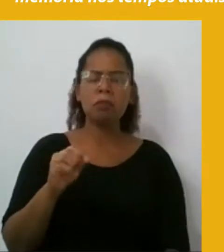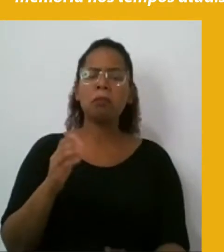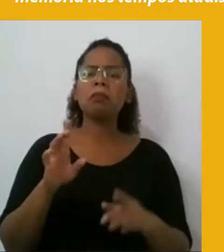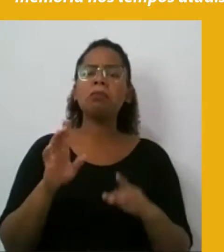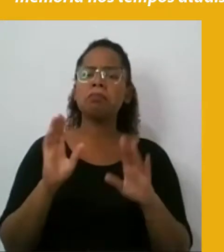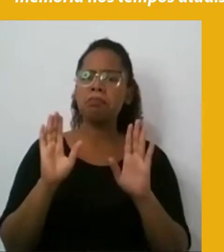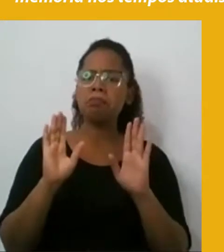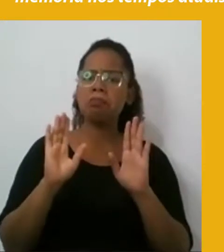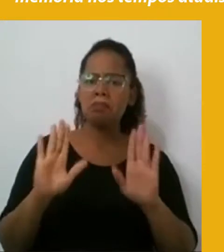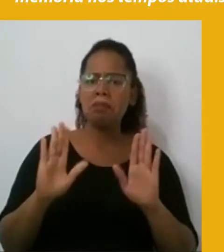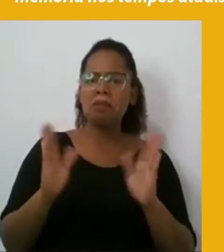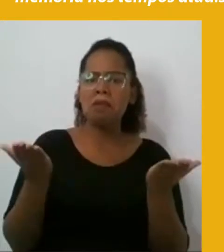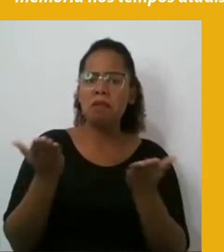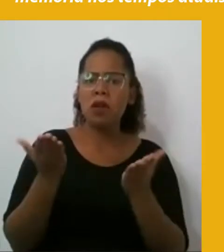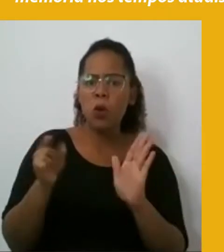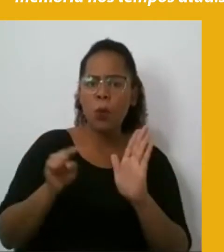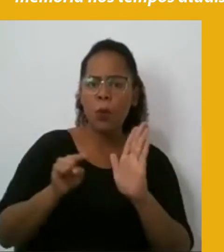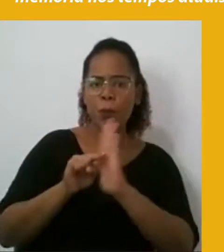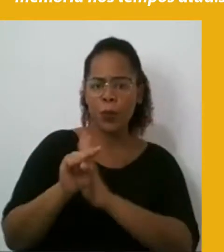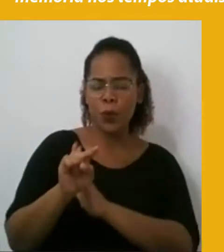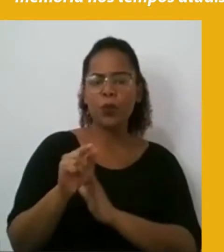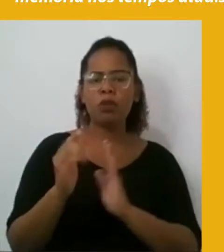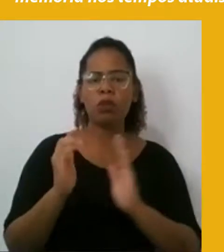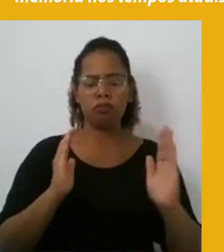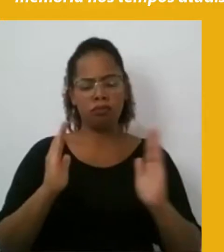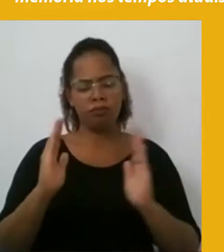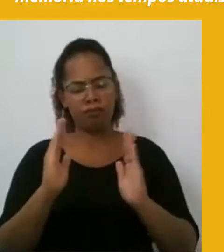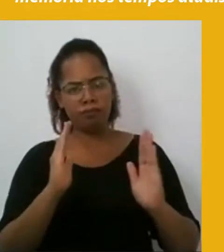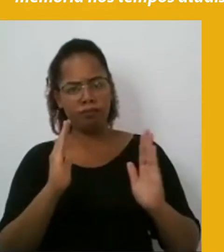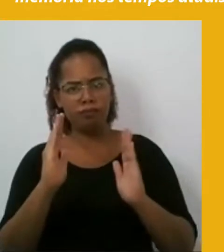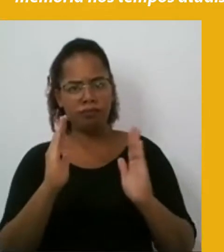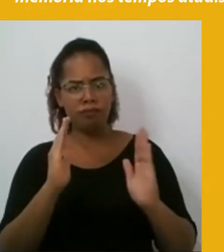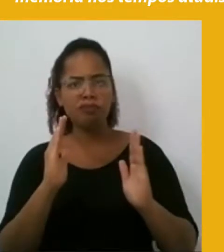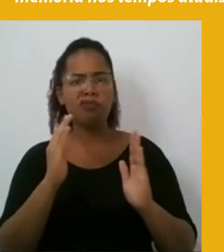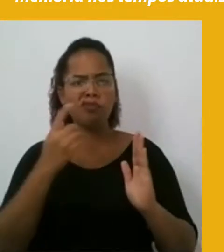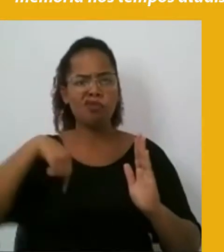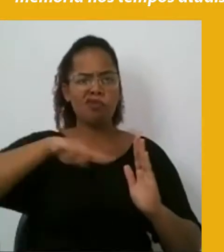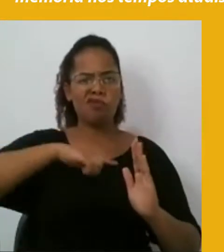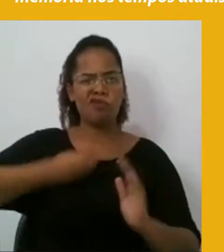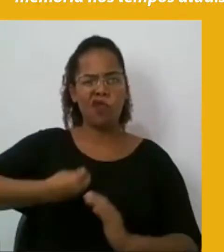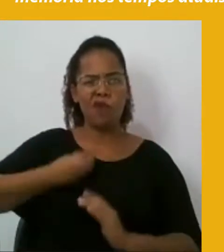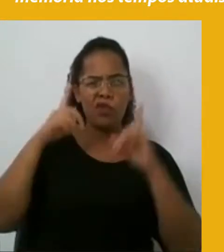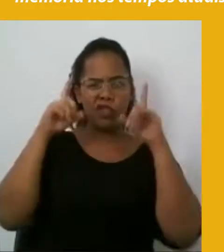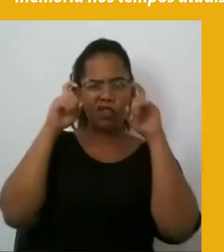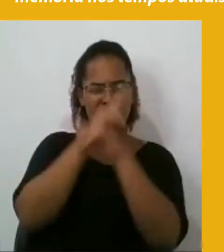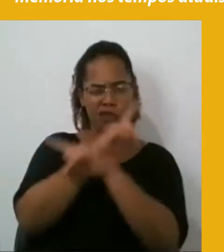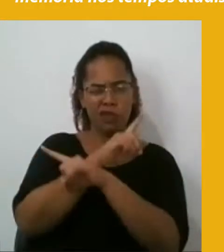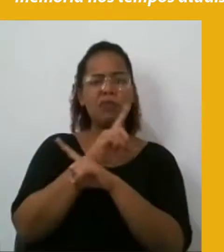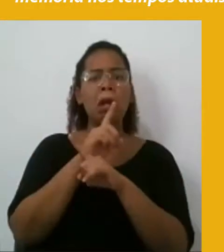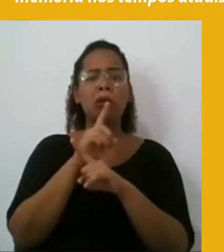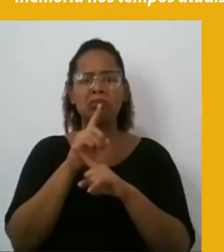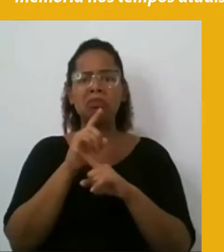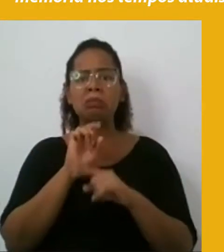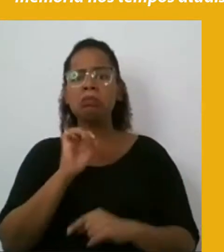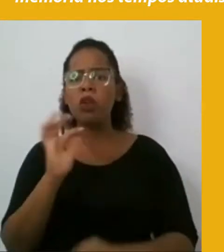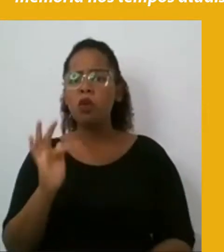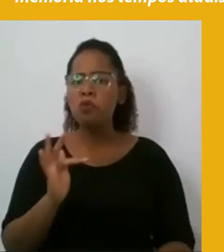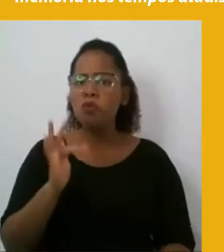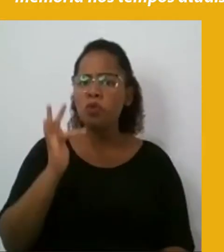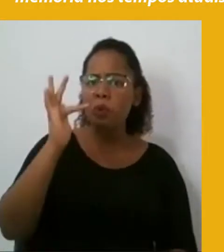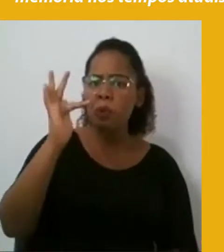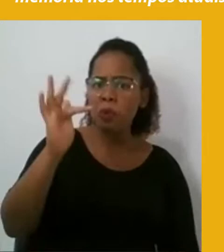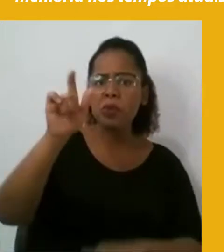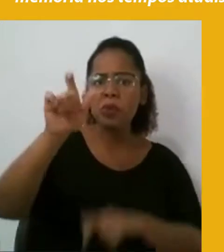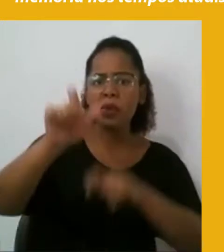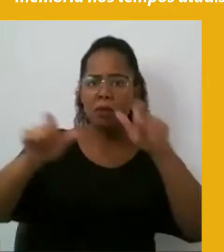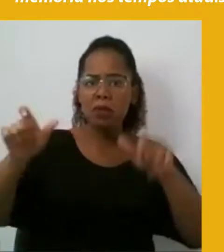o momento em que vivemos será devorado pela amnésia, normalizado, banalizado, e cairá no mais